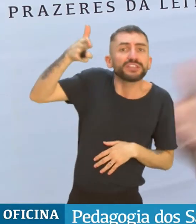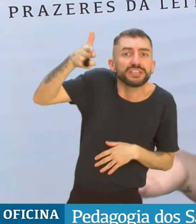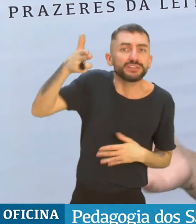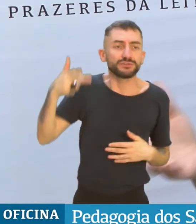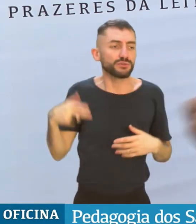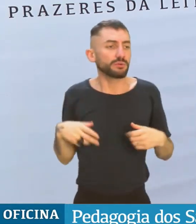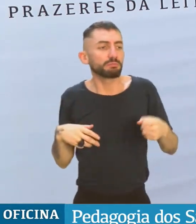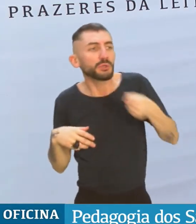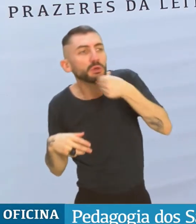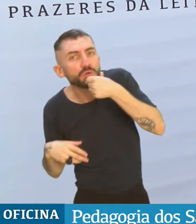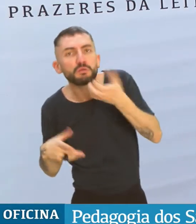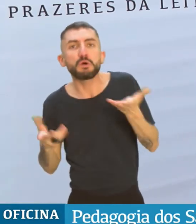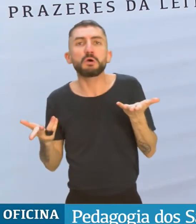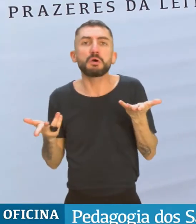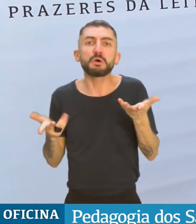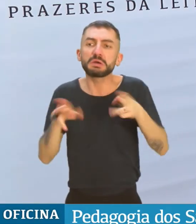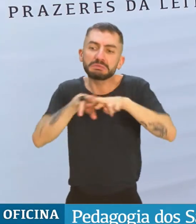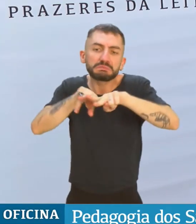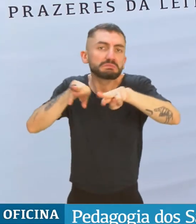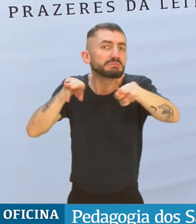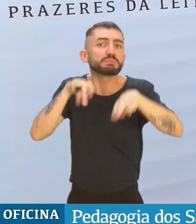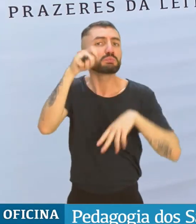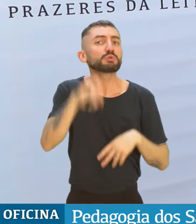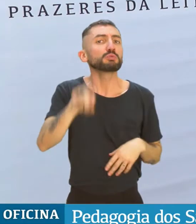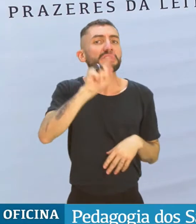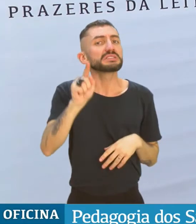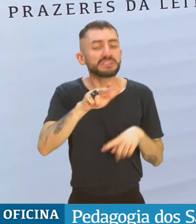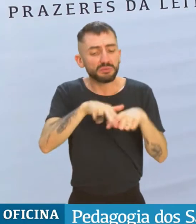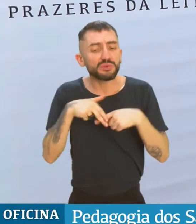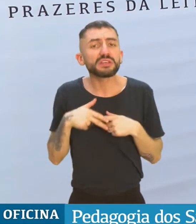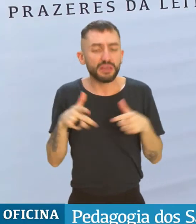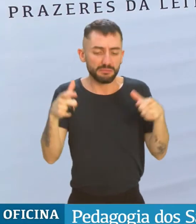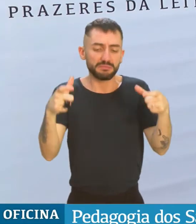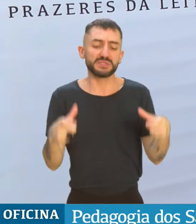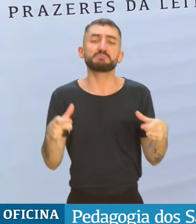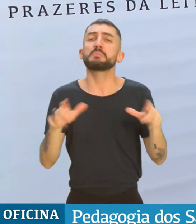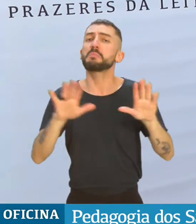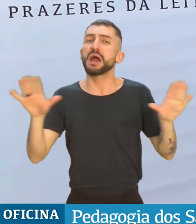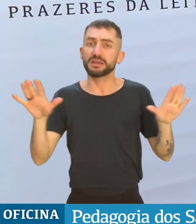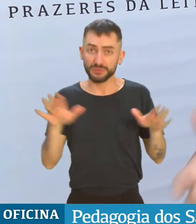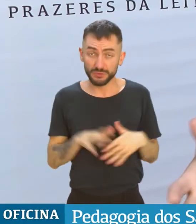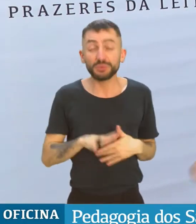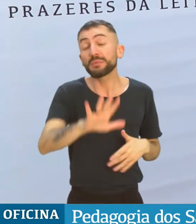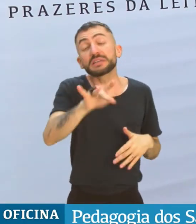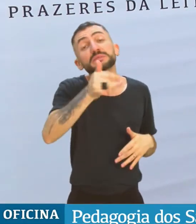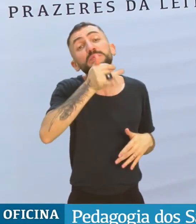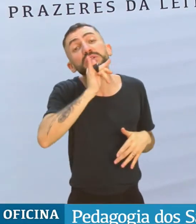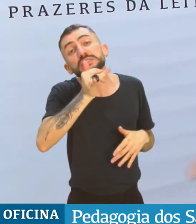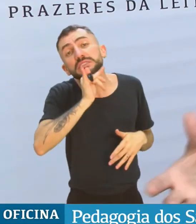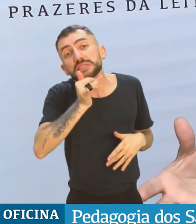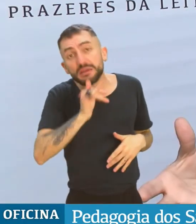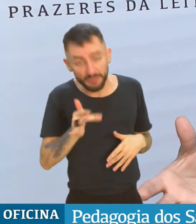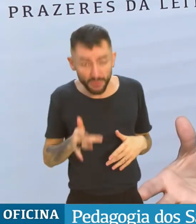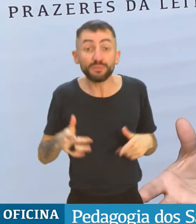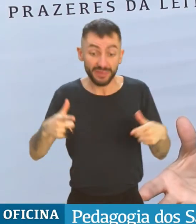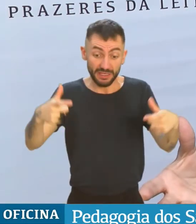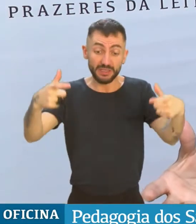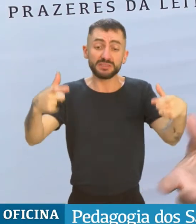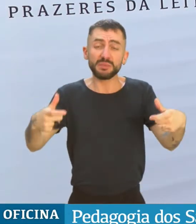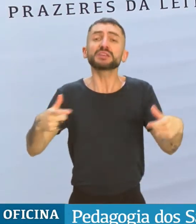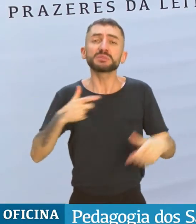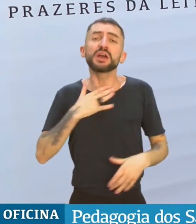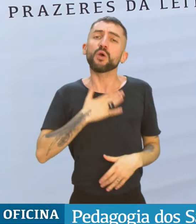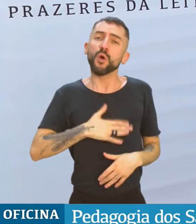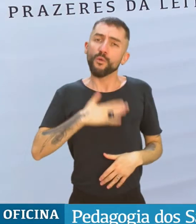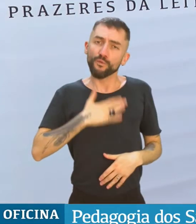de microfones, dependendo da duração. Só que esse espaço é muito importante. Se você tem um espaço confortável,